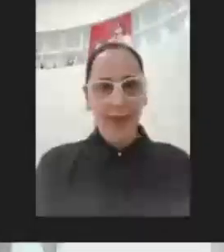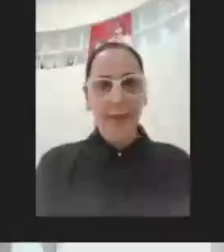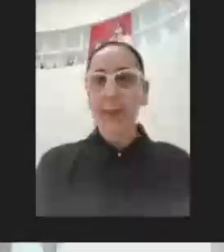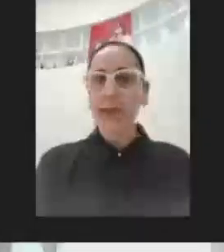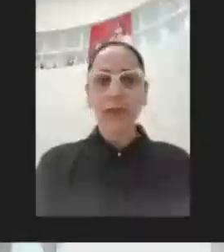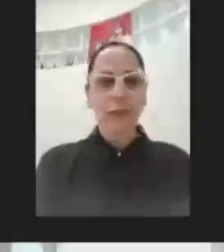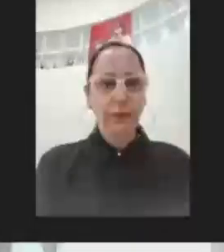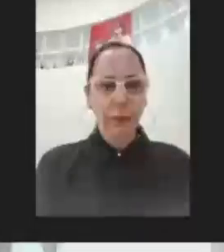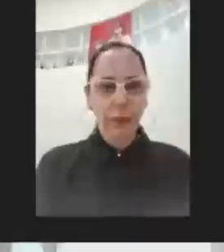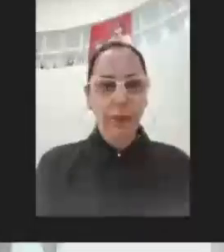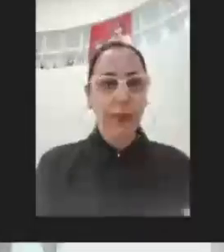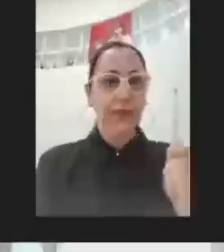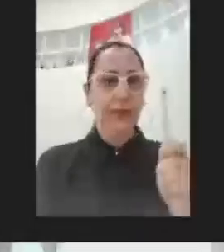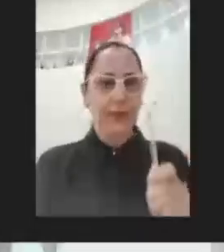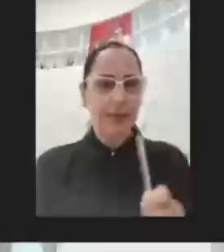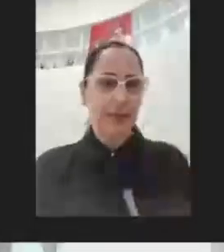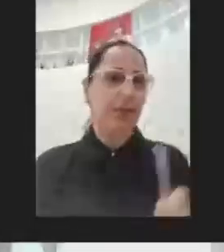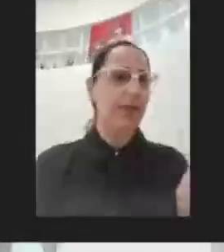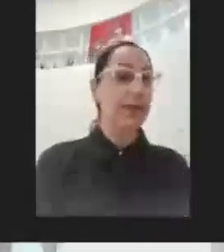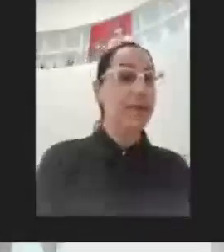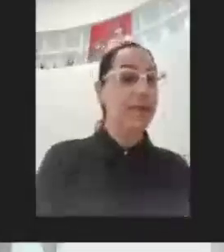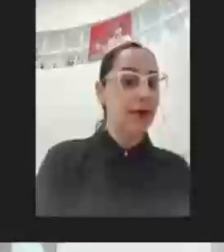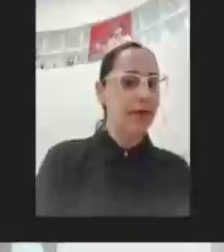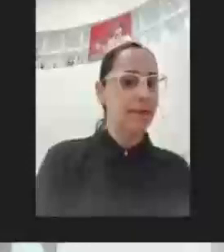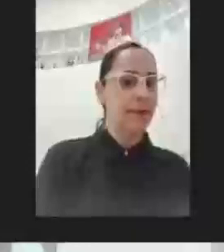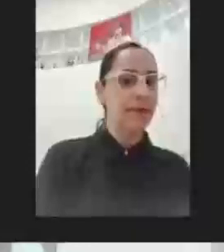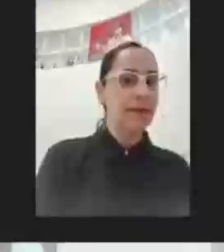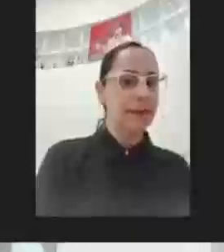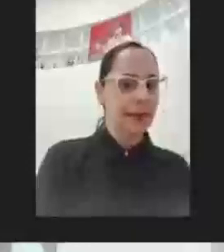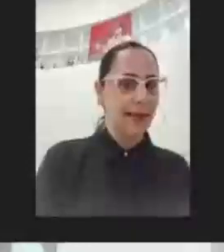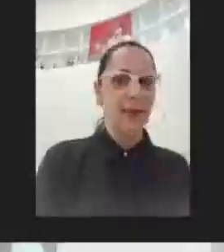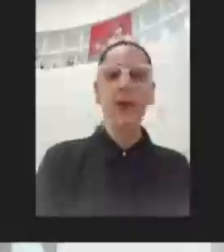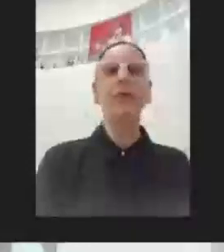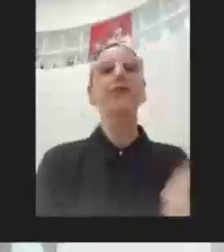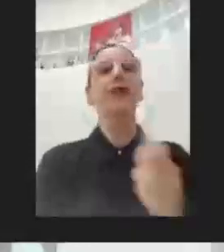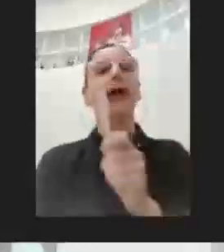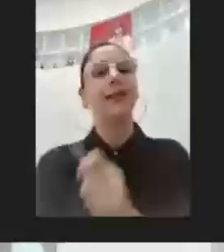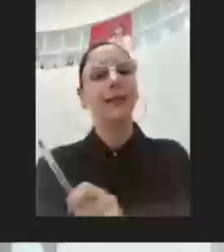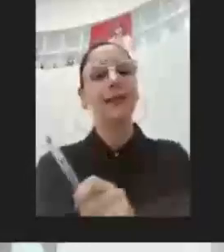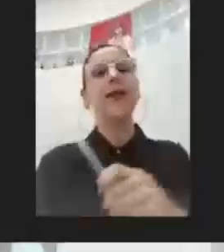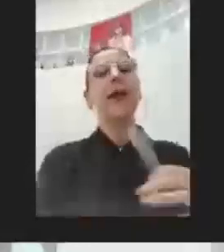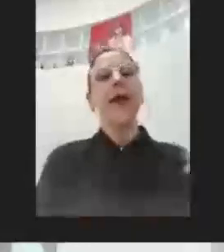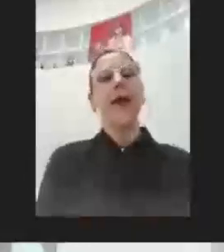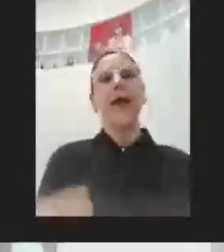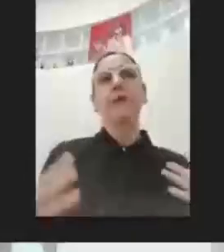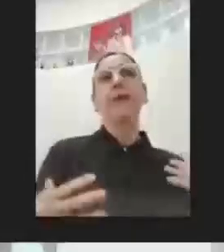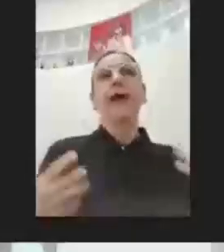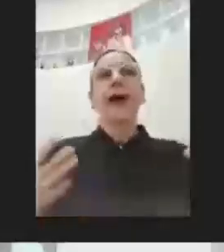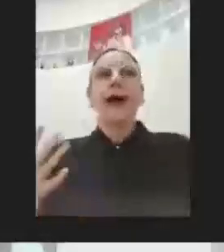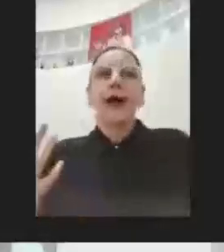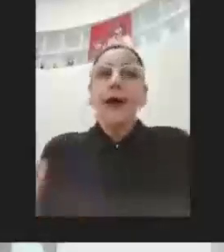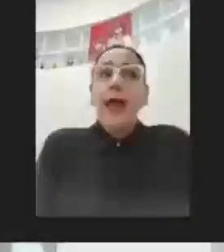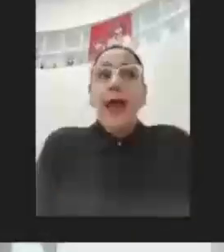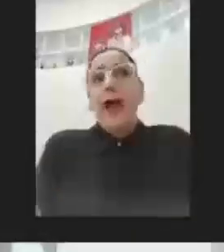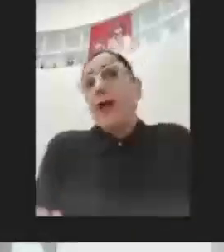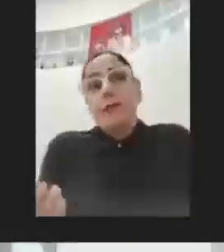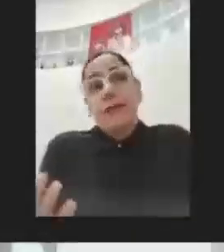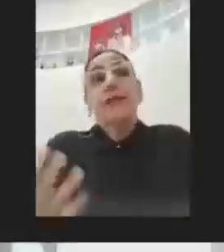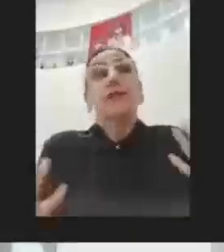no seio. E não é. Nem tudo é fome. E a amamentação é para dar mamar, é para alimentar. Não é para ficar ali